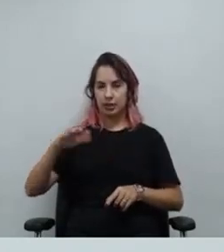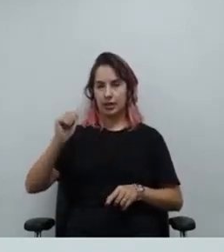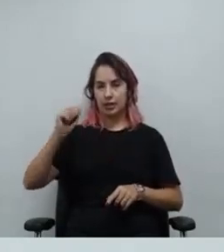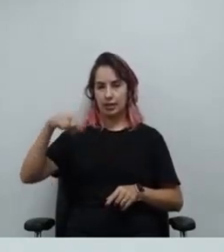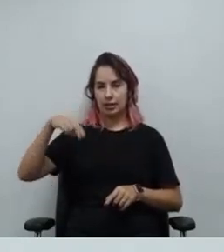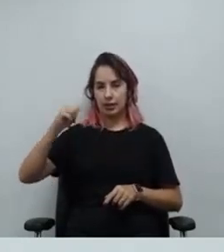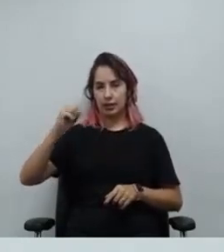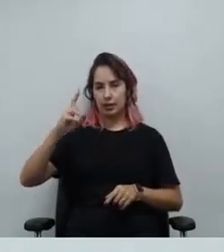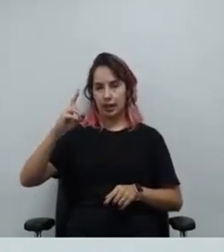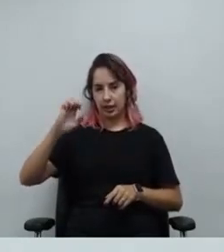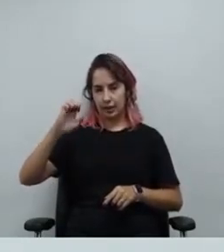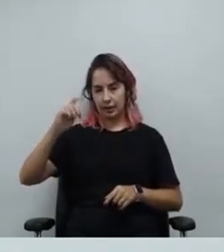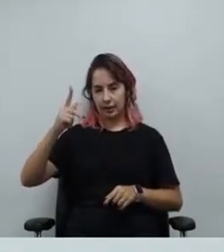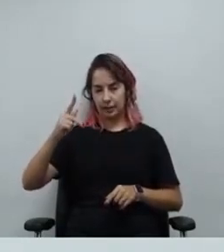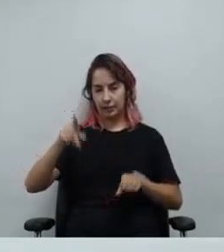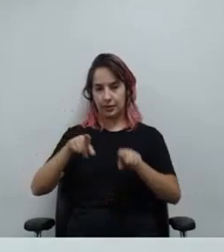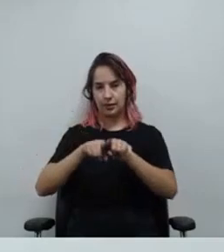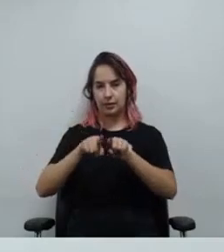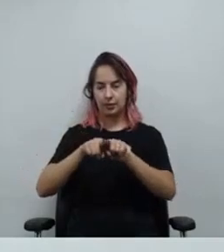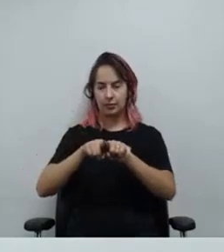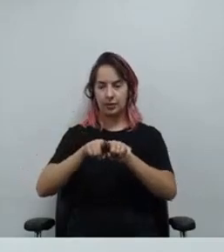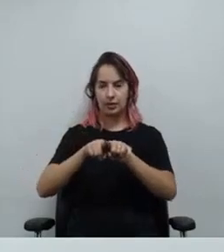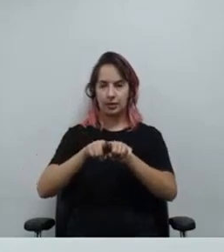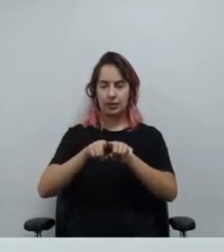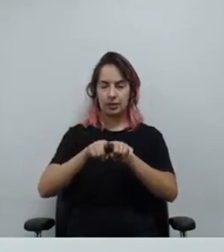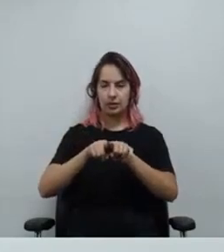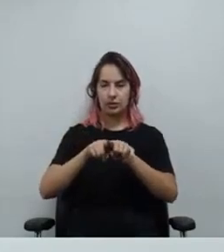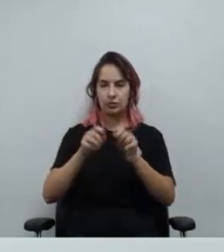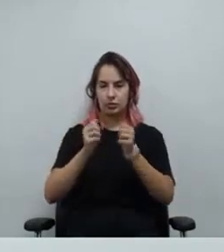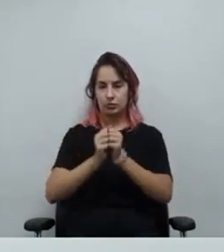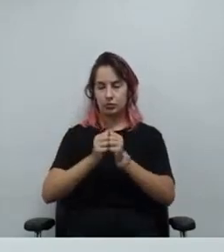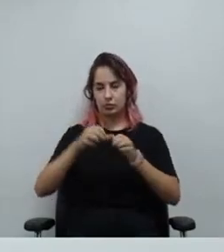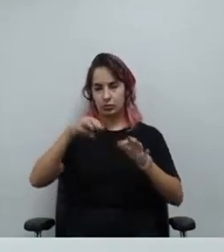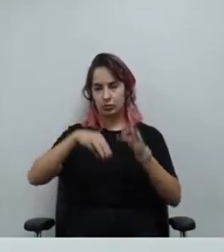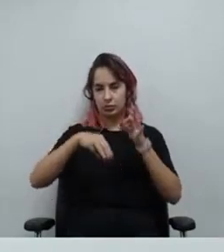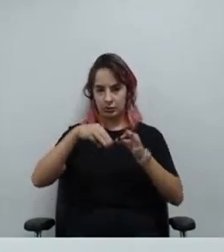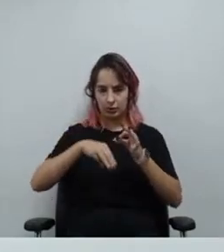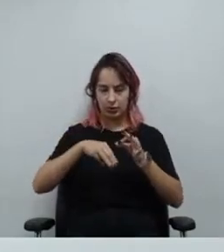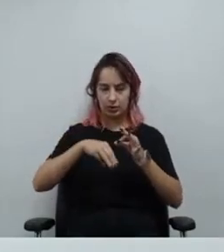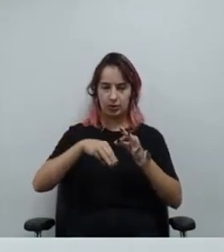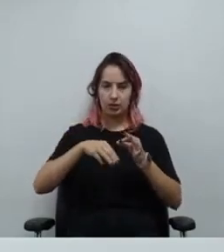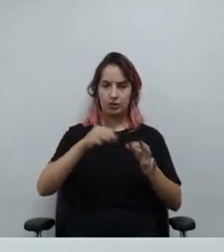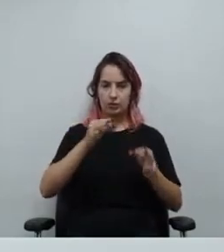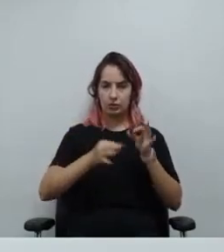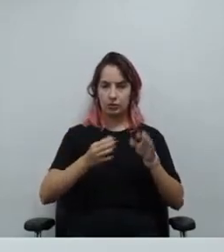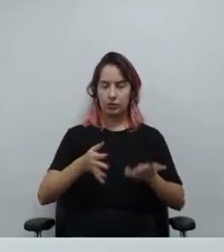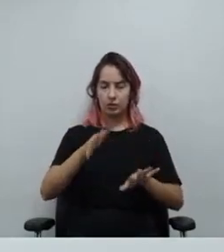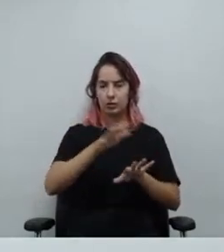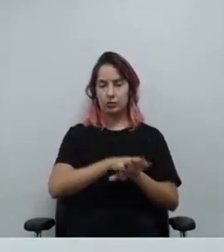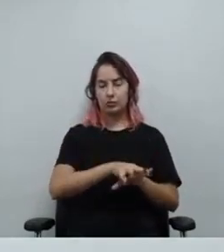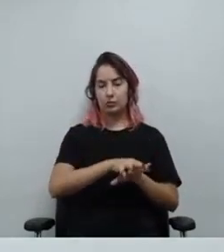ANADEP pela articulação junto ao Ministério da Justiça, da inclusão da Defensoria Pública